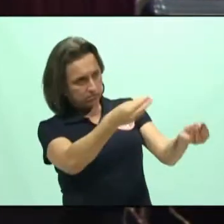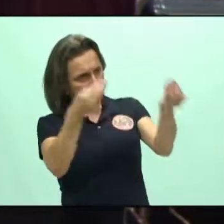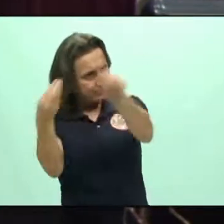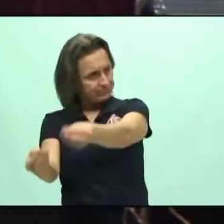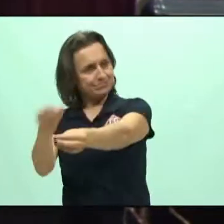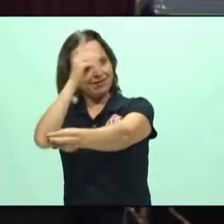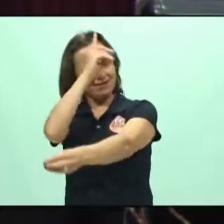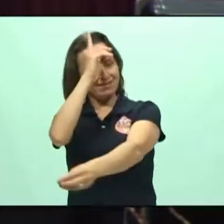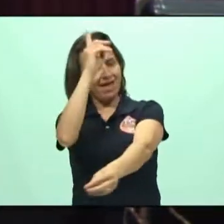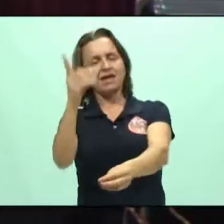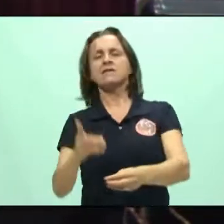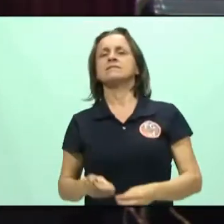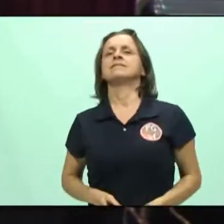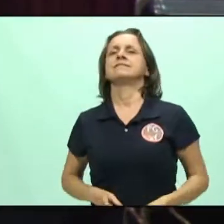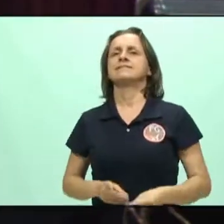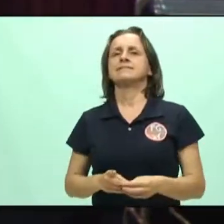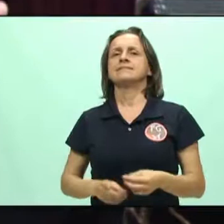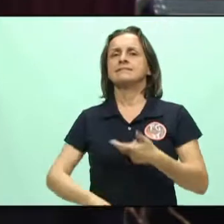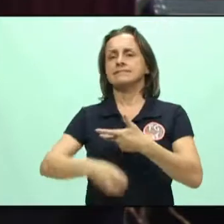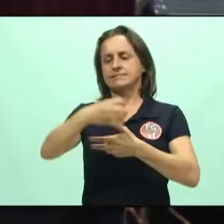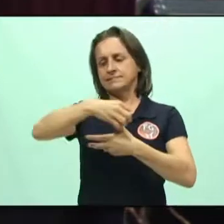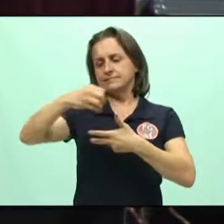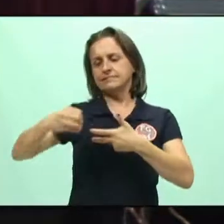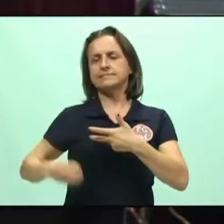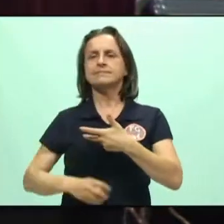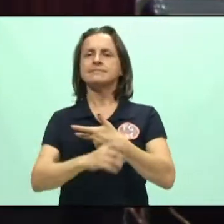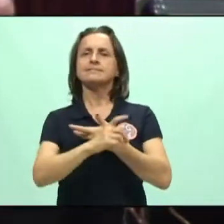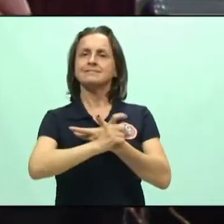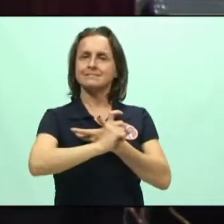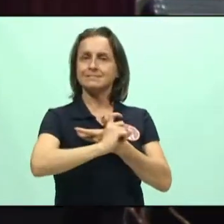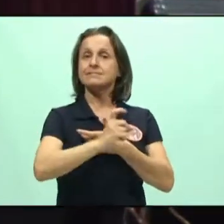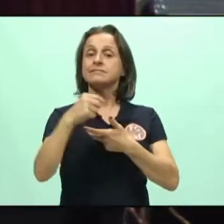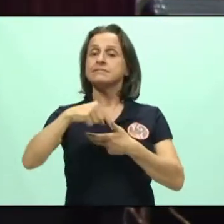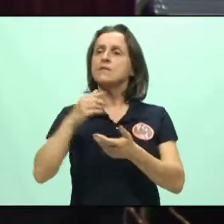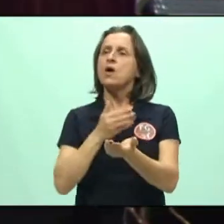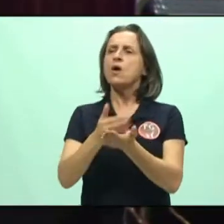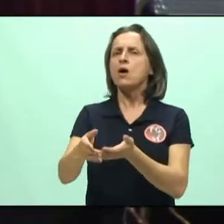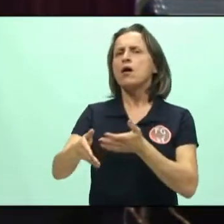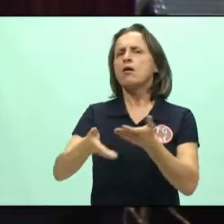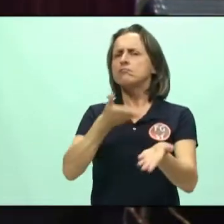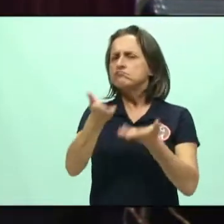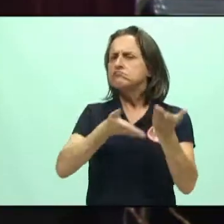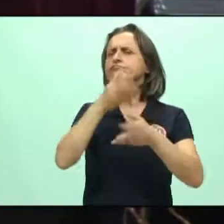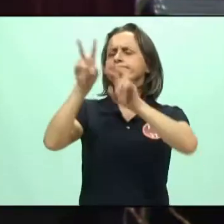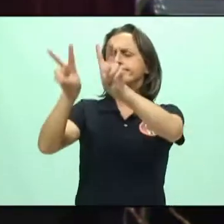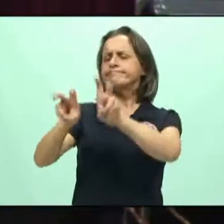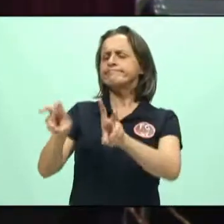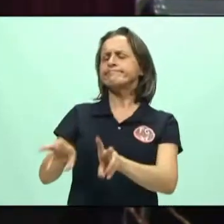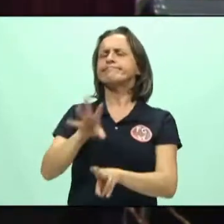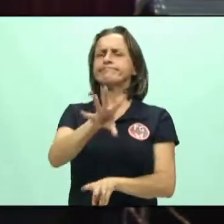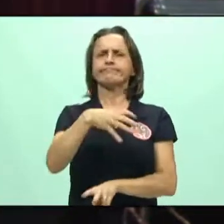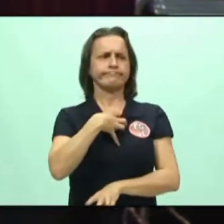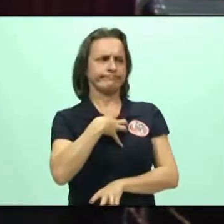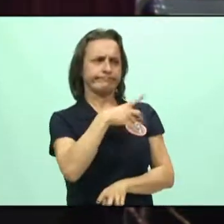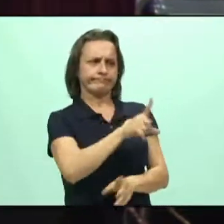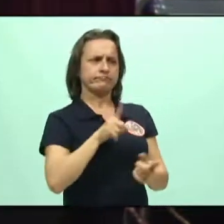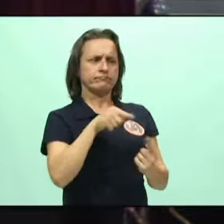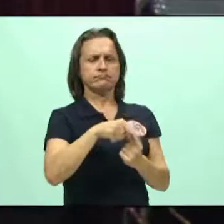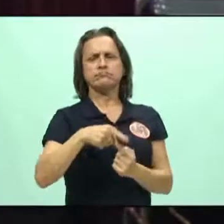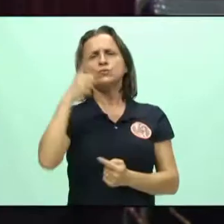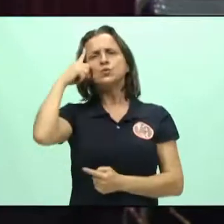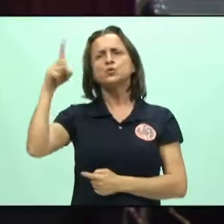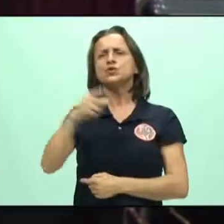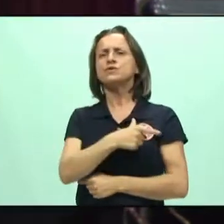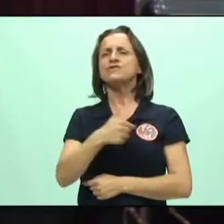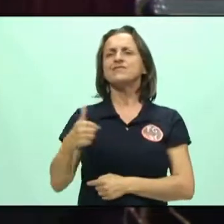que a gente leva essa ideia ao poder executivo e que eles comecem a tratar do tema nesse sentido né no último dia no dia 27 de